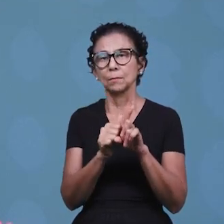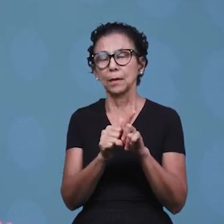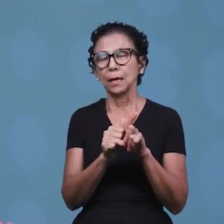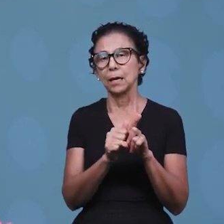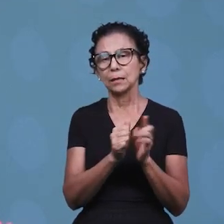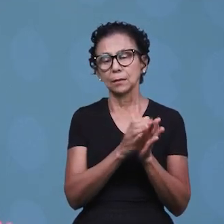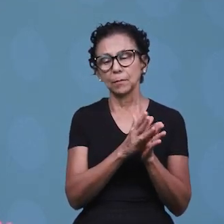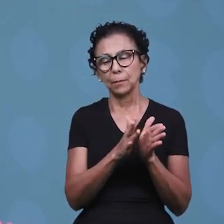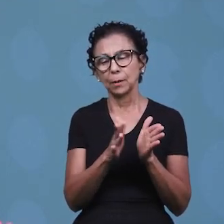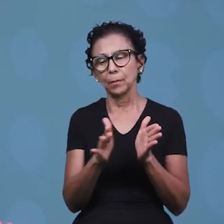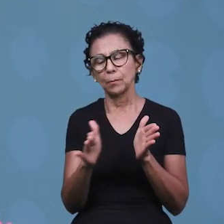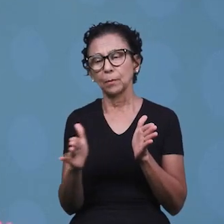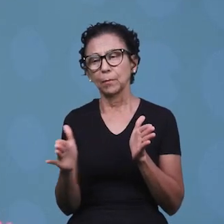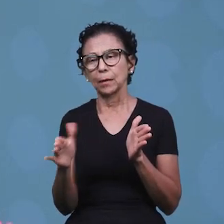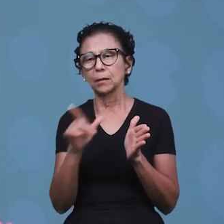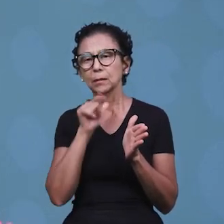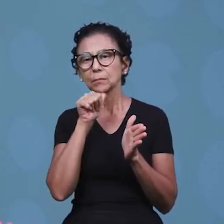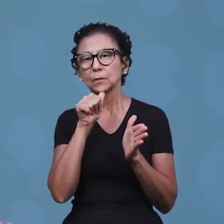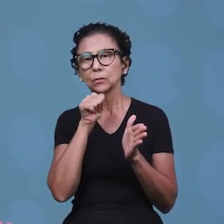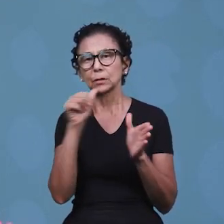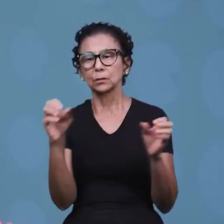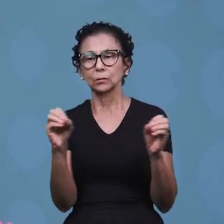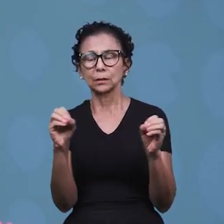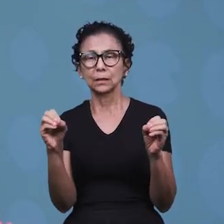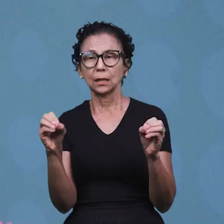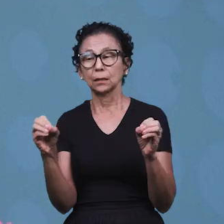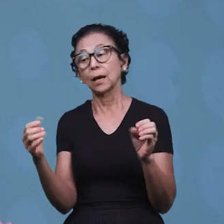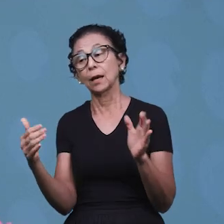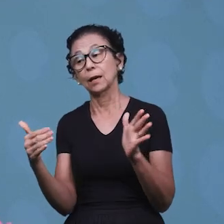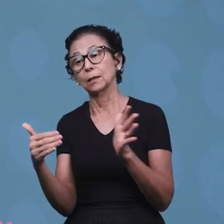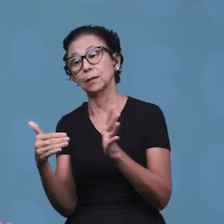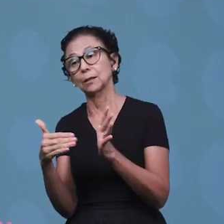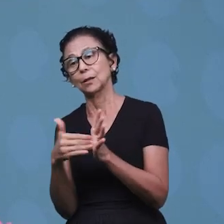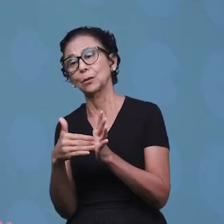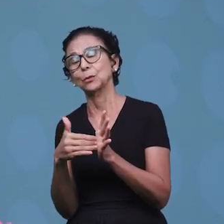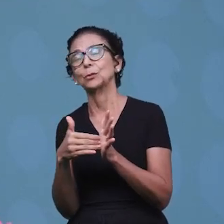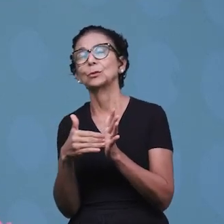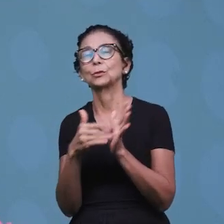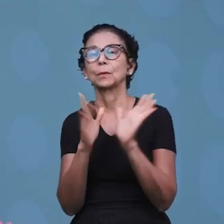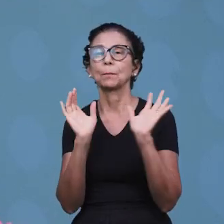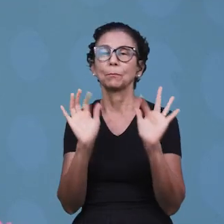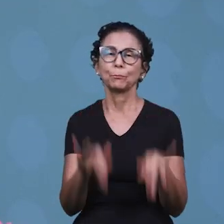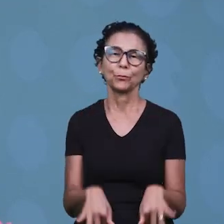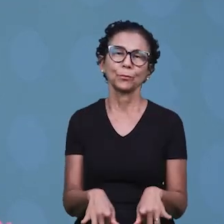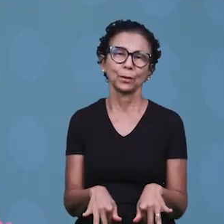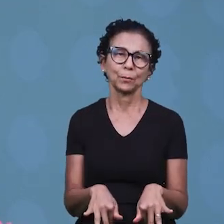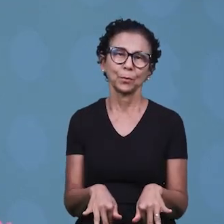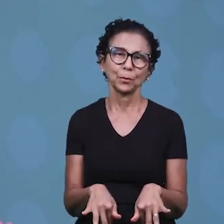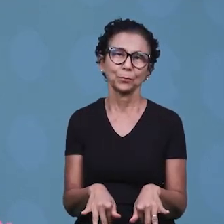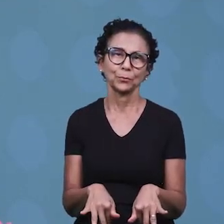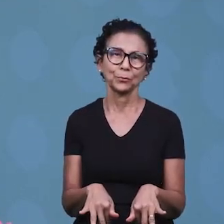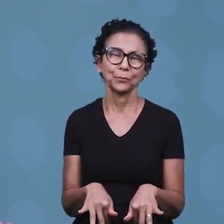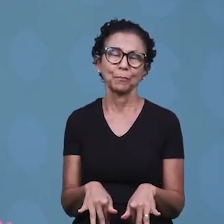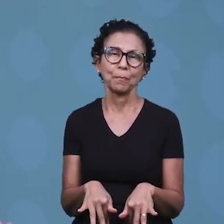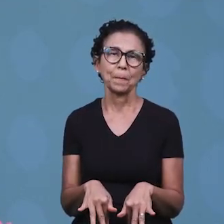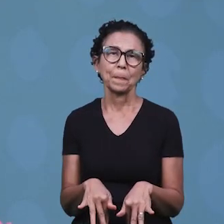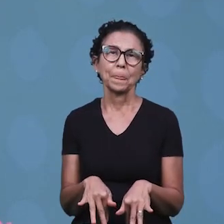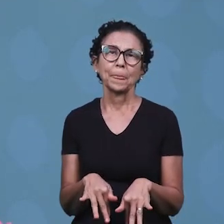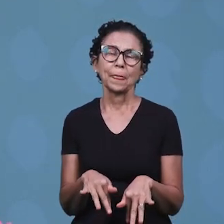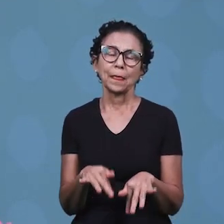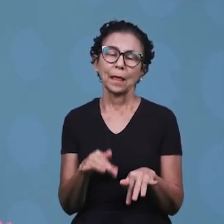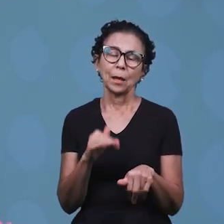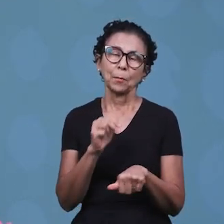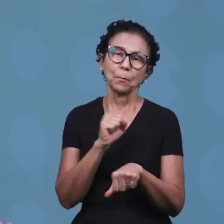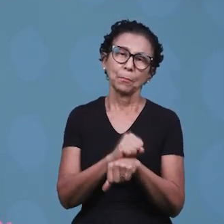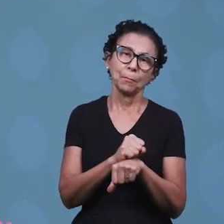gente sabe que aquela última menstruação foi a menopausa dela, né? E aí a menopausa é esse marco e